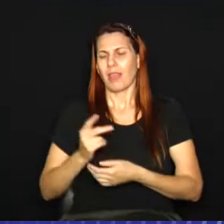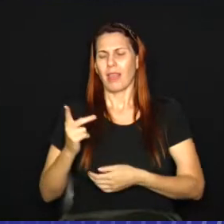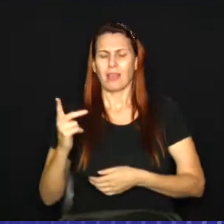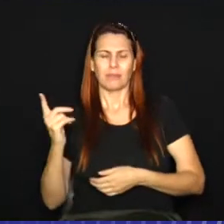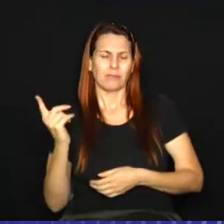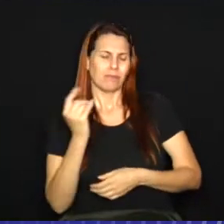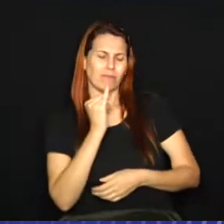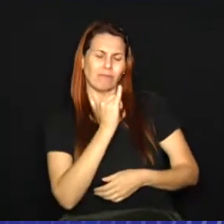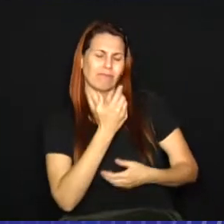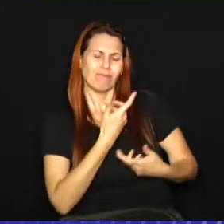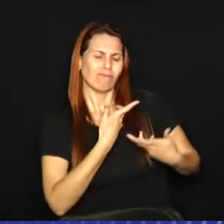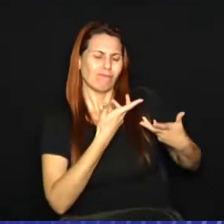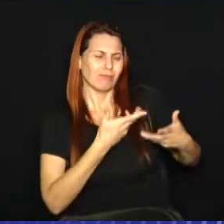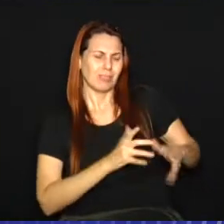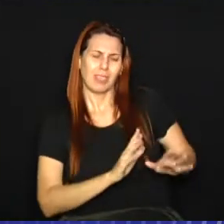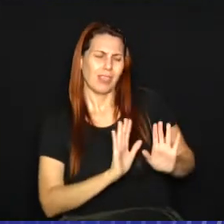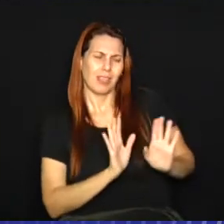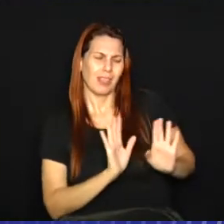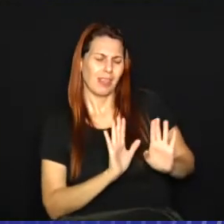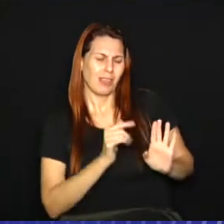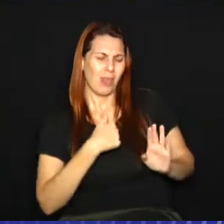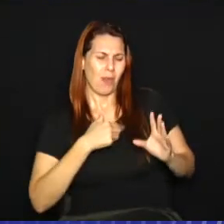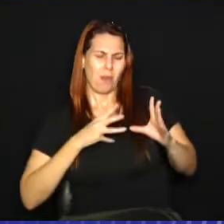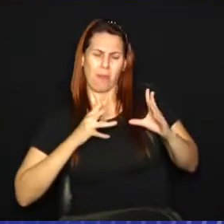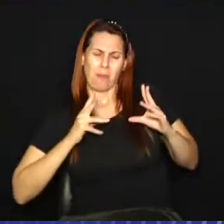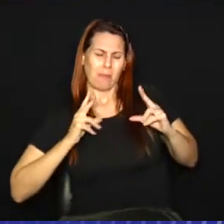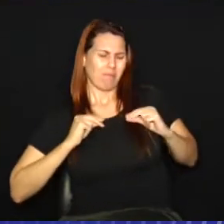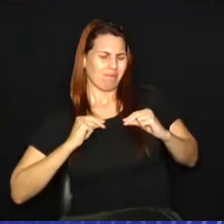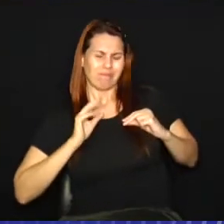quero, eu não sei se eu mereço.